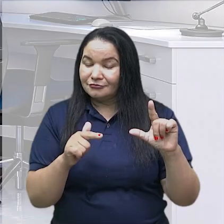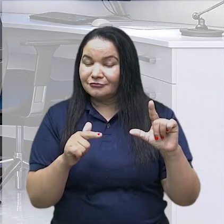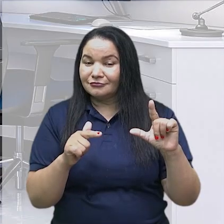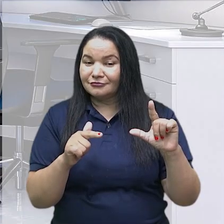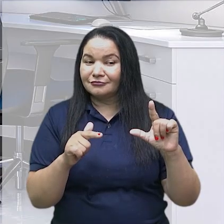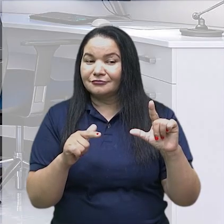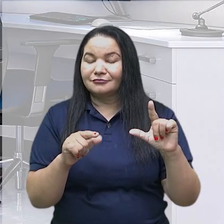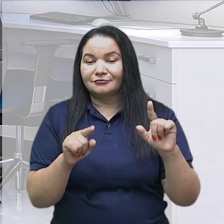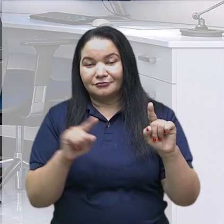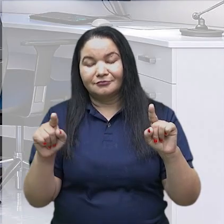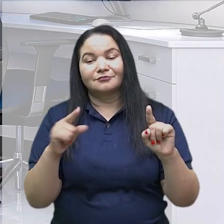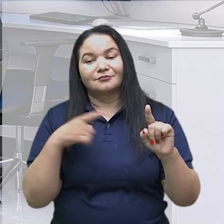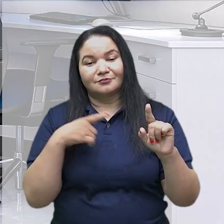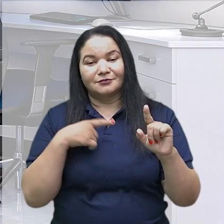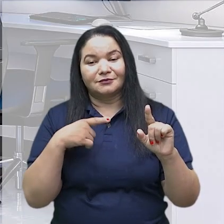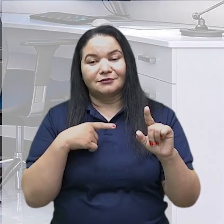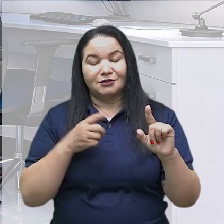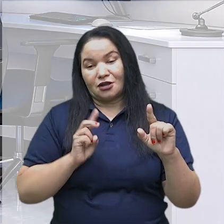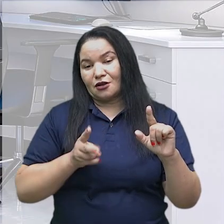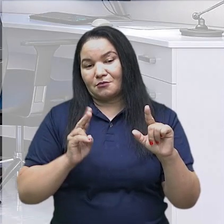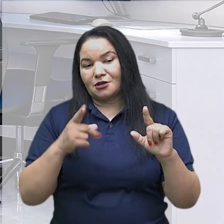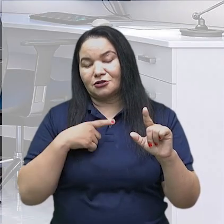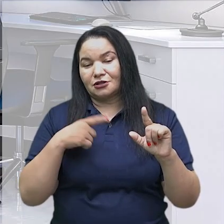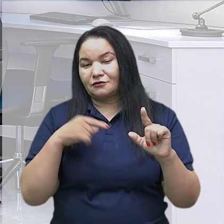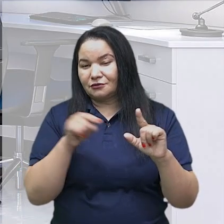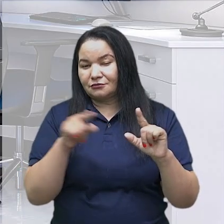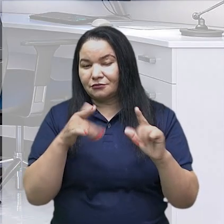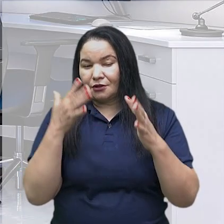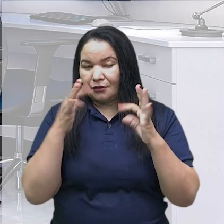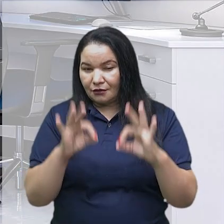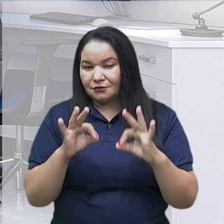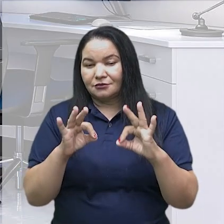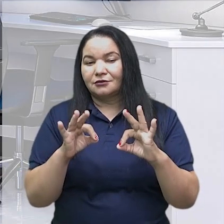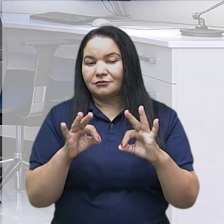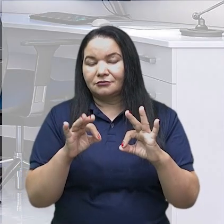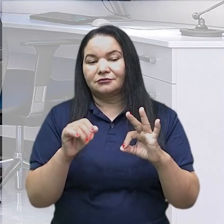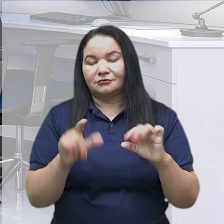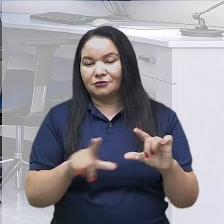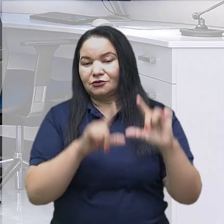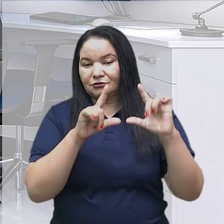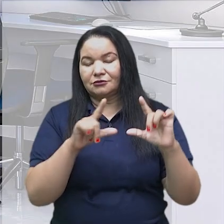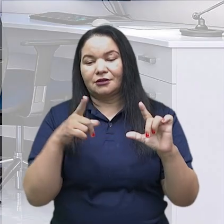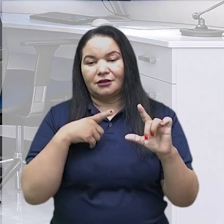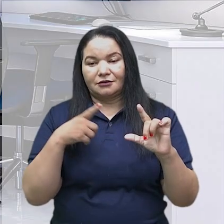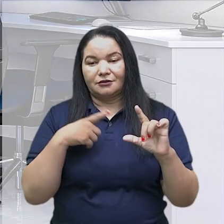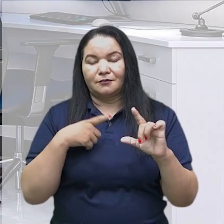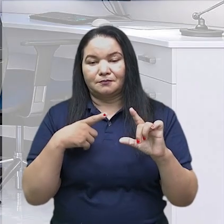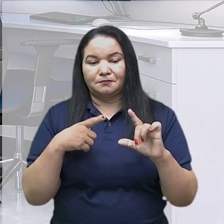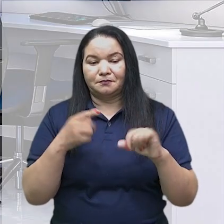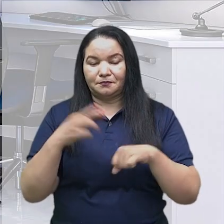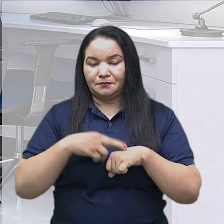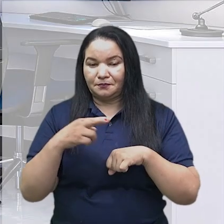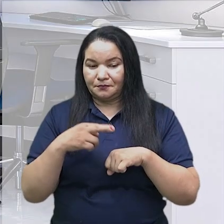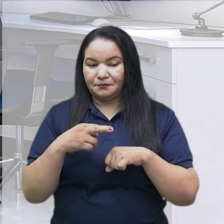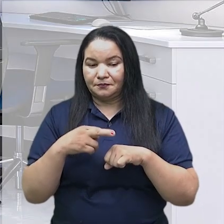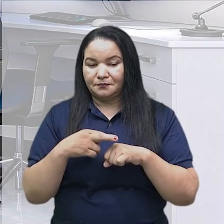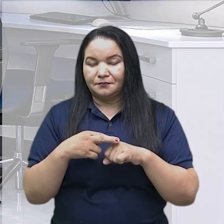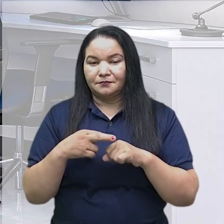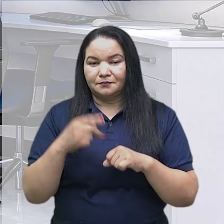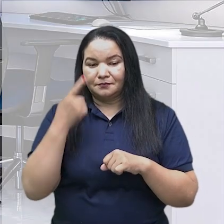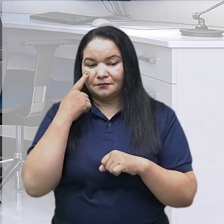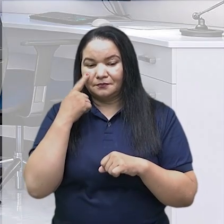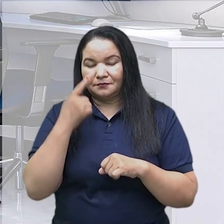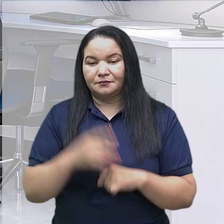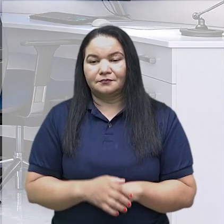Ou então, da próxima vez que você for fazer, observe o símbolo da radioatividade, né? Que tem essa característica aqui. Então, se aparece esse